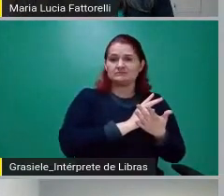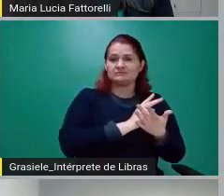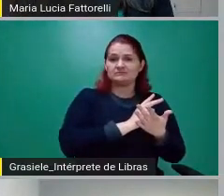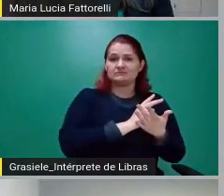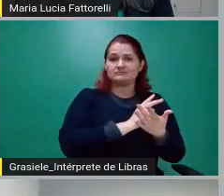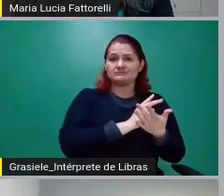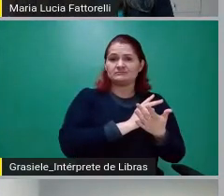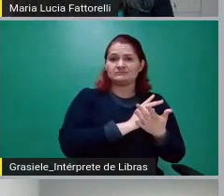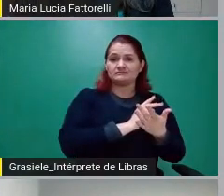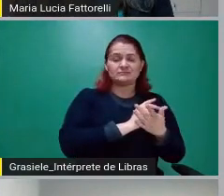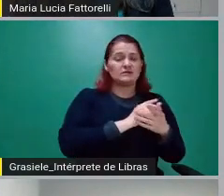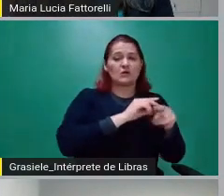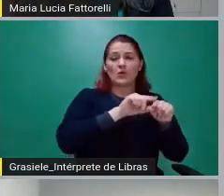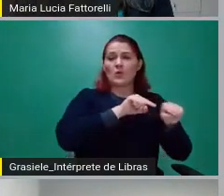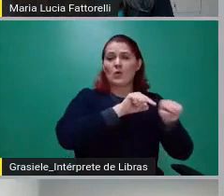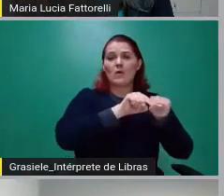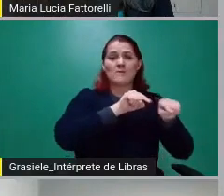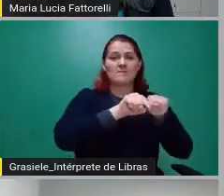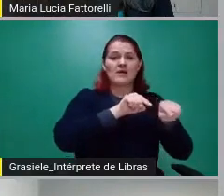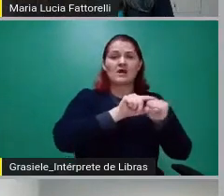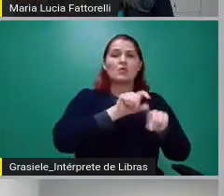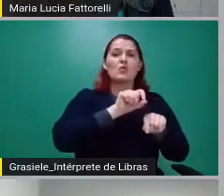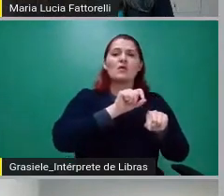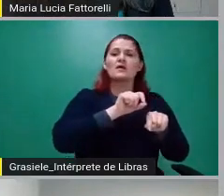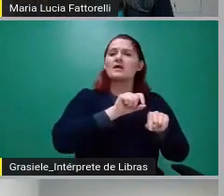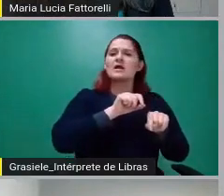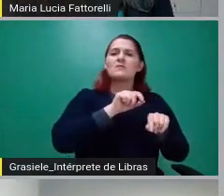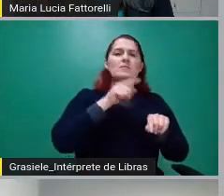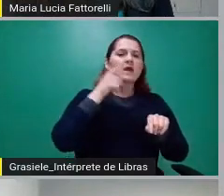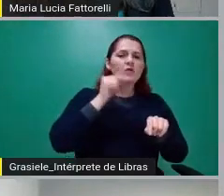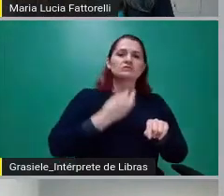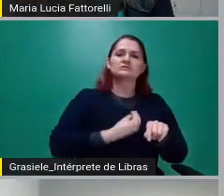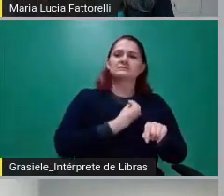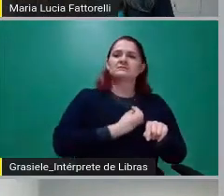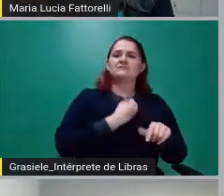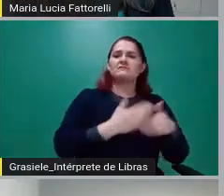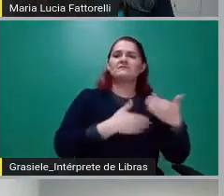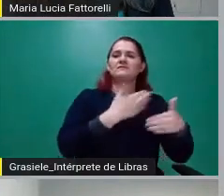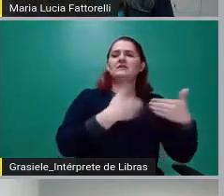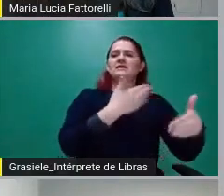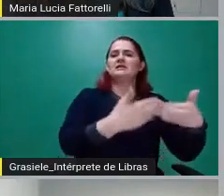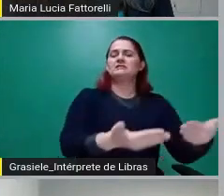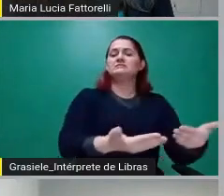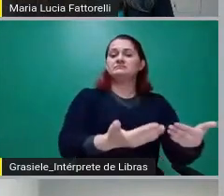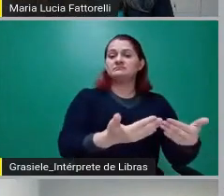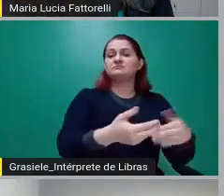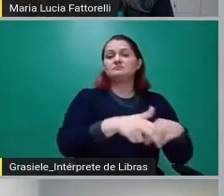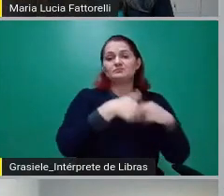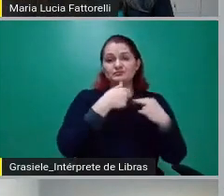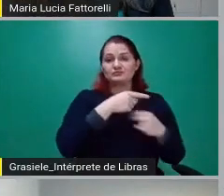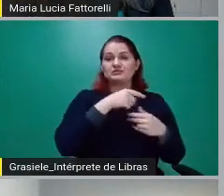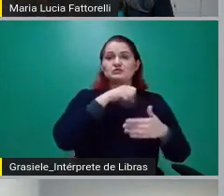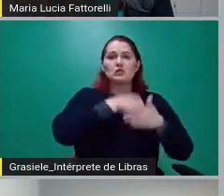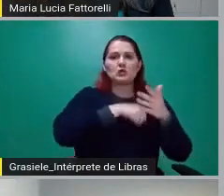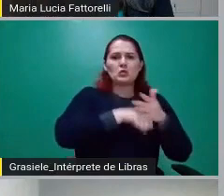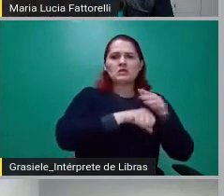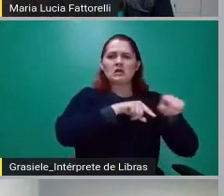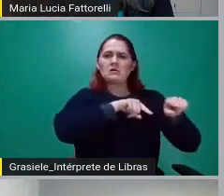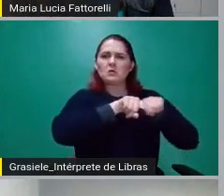infinitamente pela sobrevivência e, nesta luta